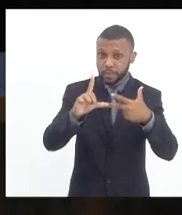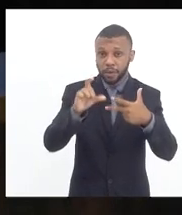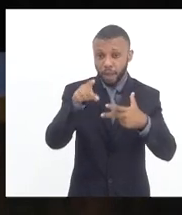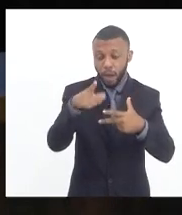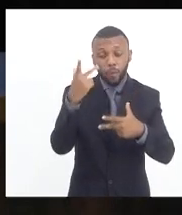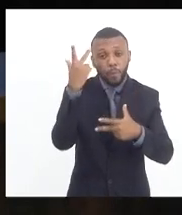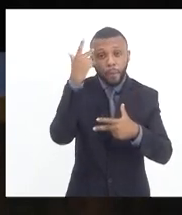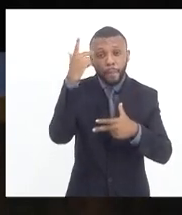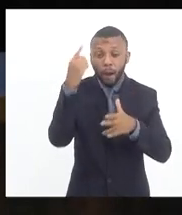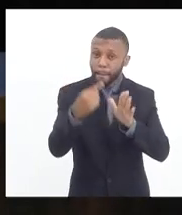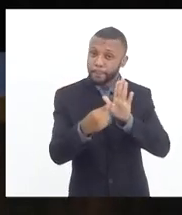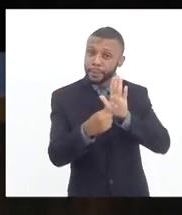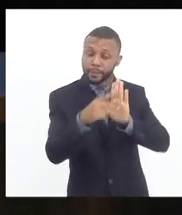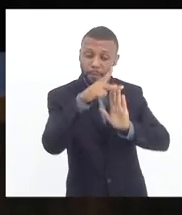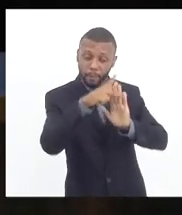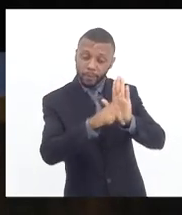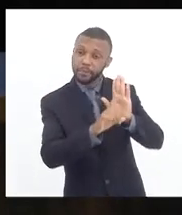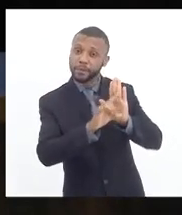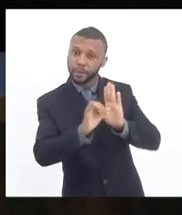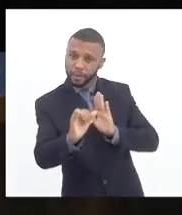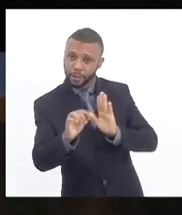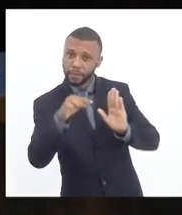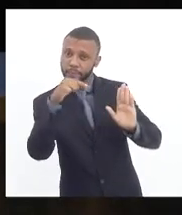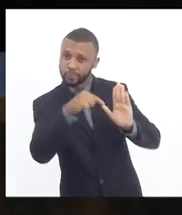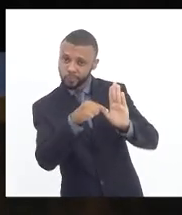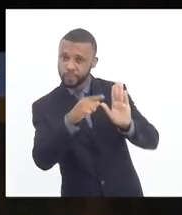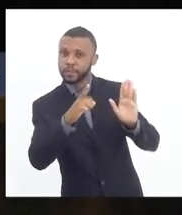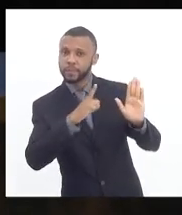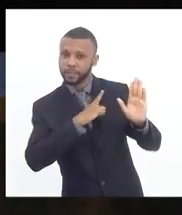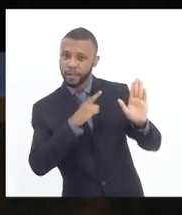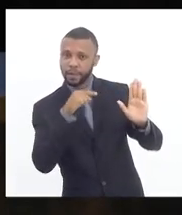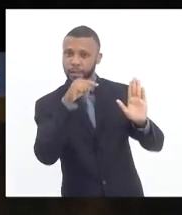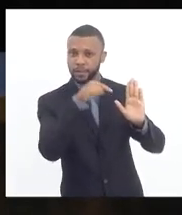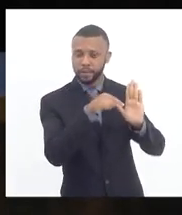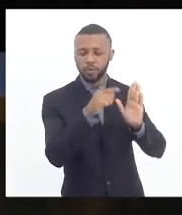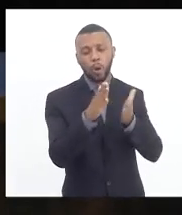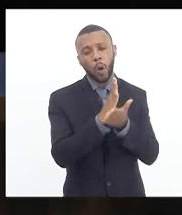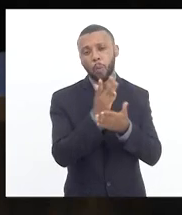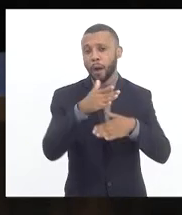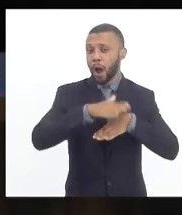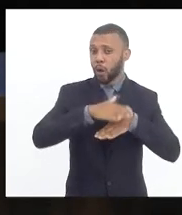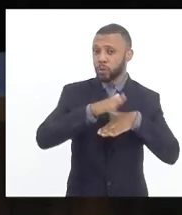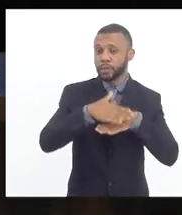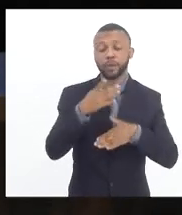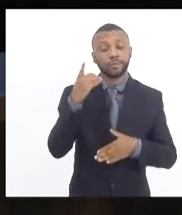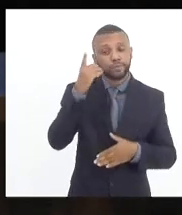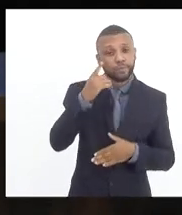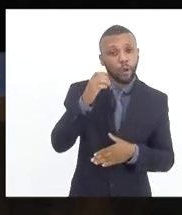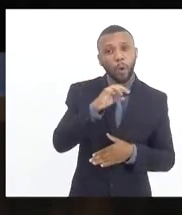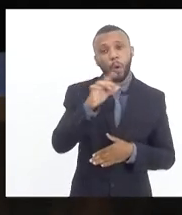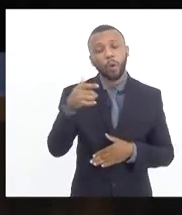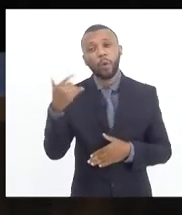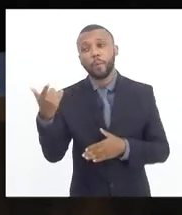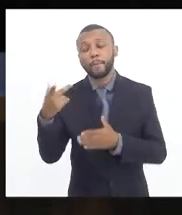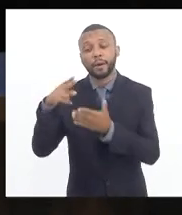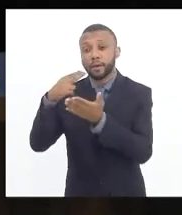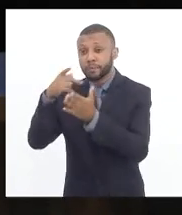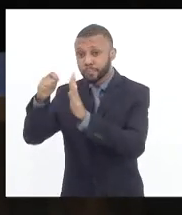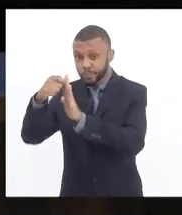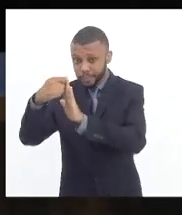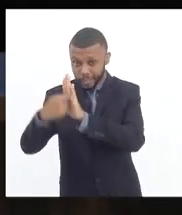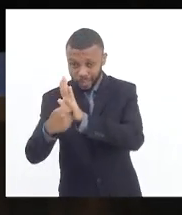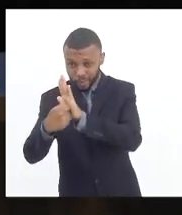projeto de lei com o meu caso de apresentação por parte de algum parlamentar Quando é o caso de uma mensagem do executivo ele é